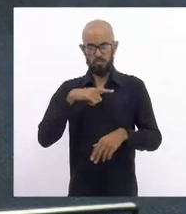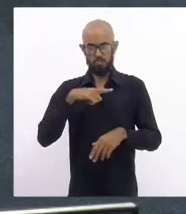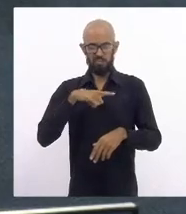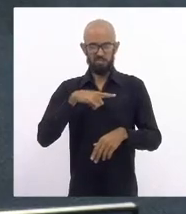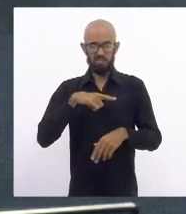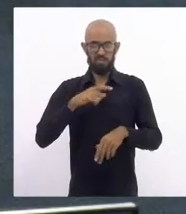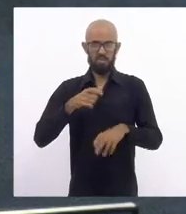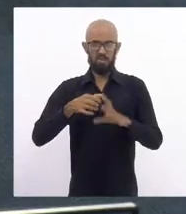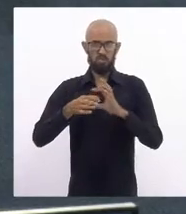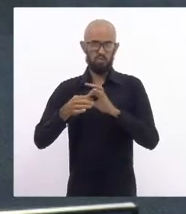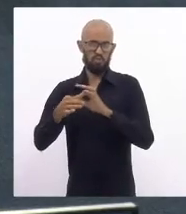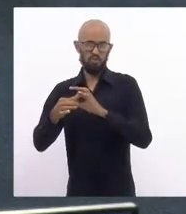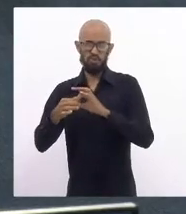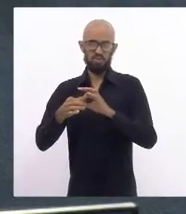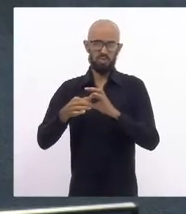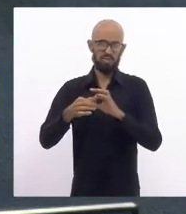delicada.